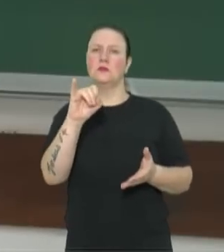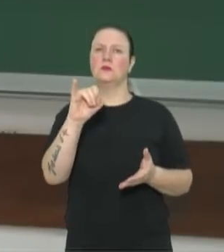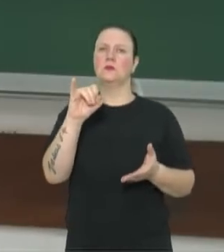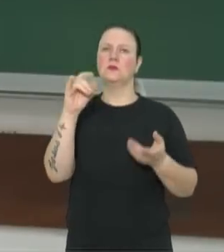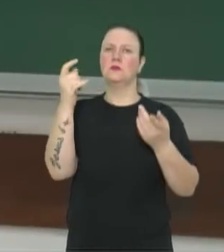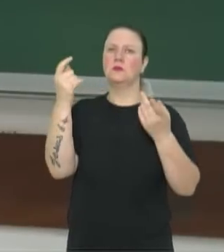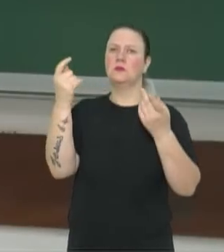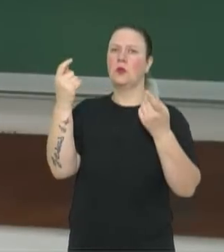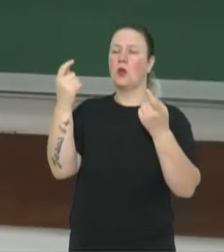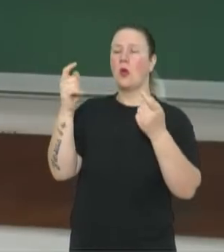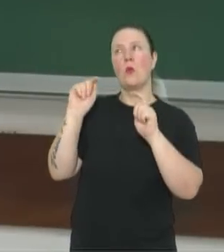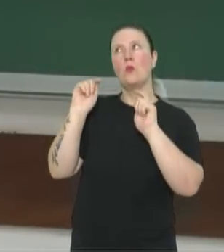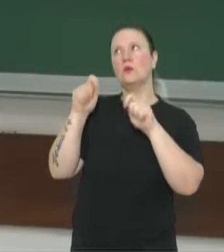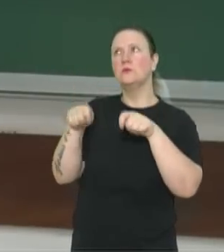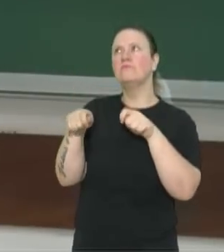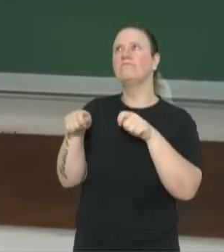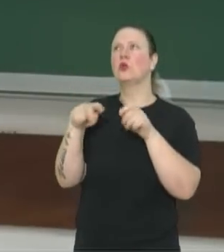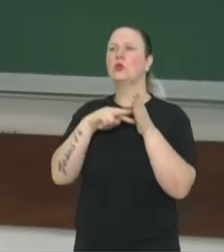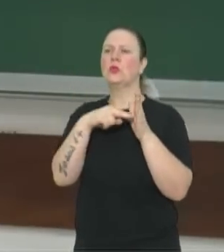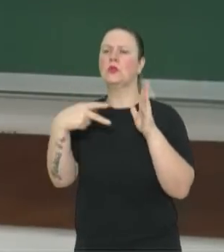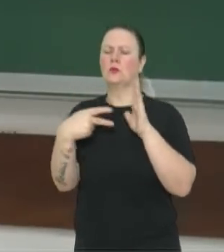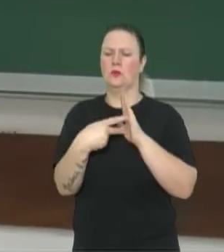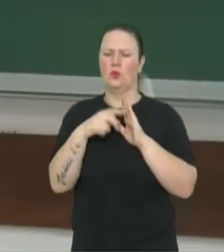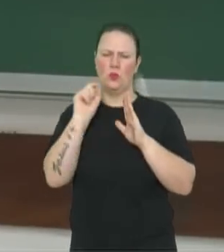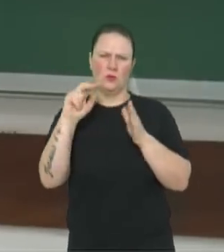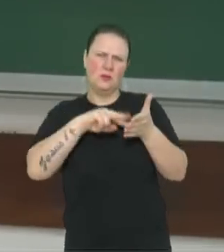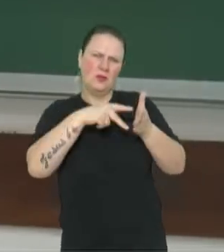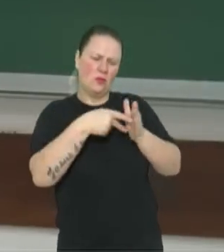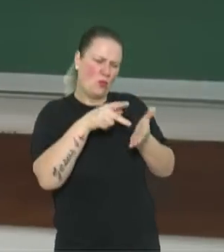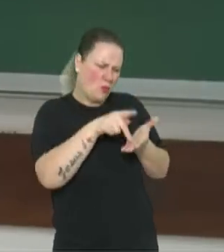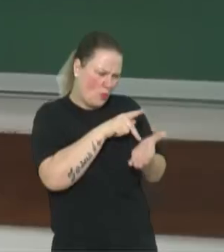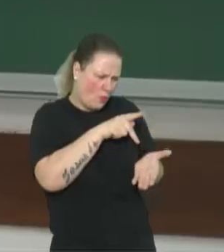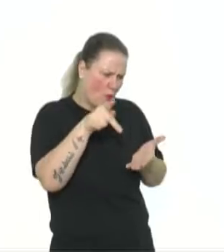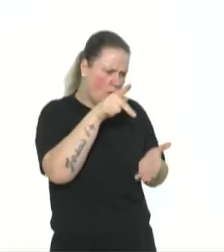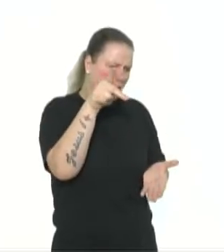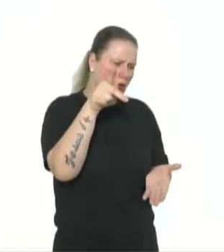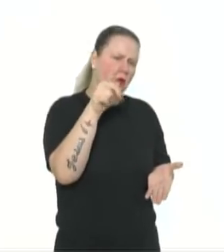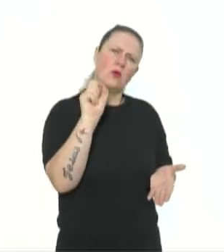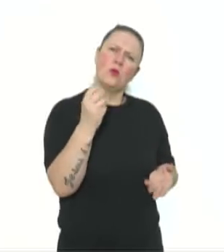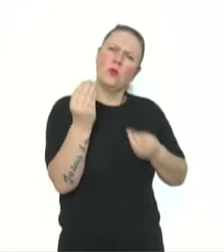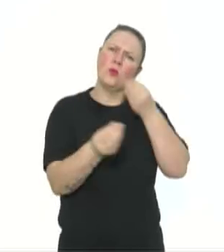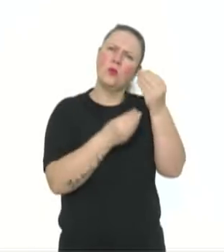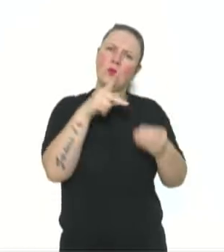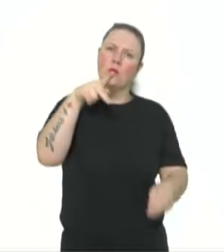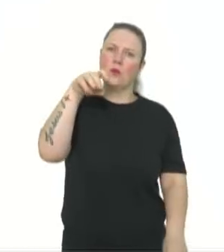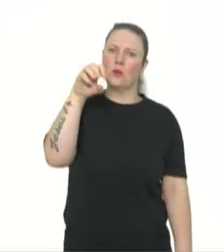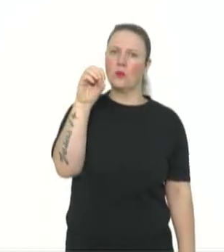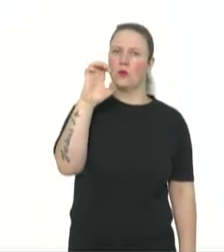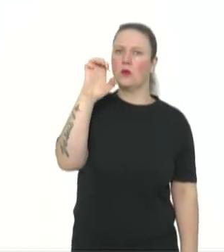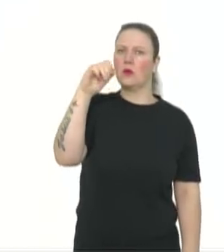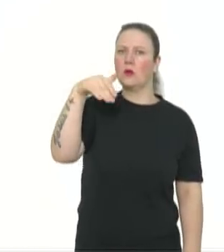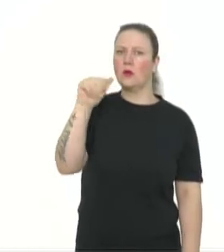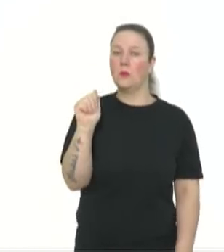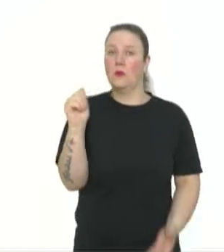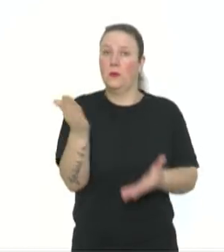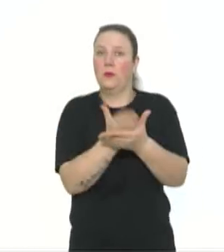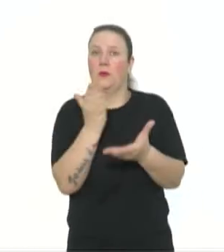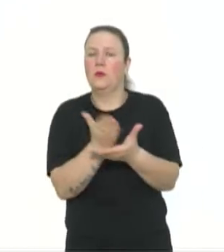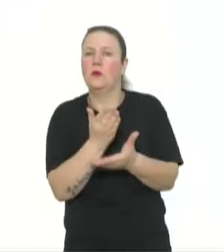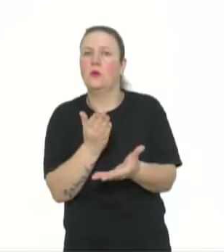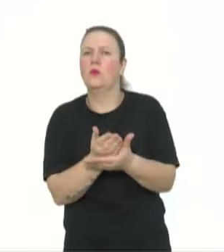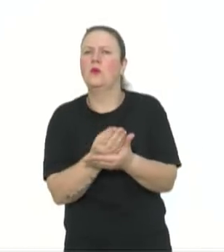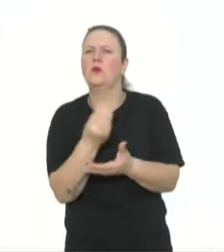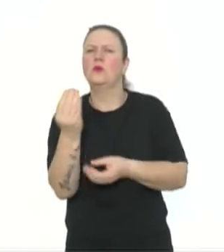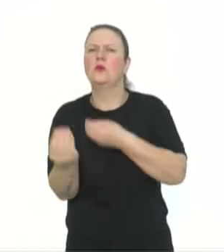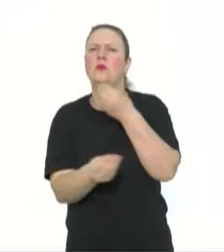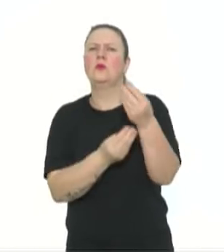que definir um poema, então eu vou te perguntar, o que é um poema? Como é que você definiria? Então, quero que você no seu caderno escreve para mim como é que